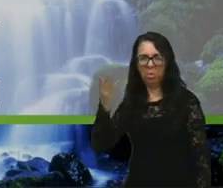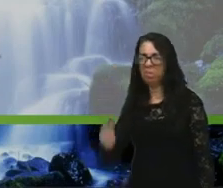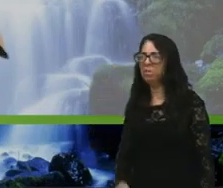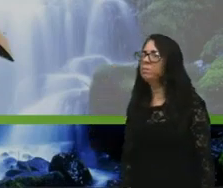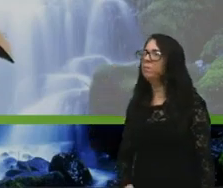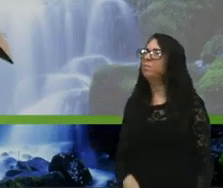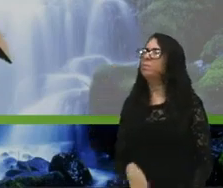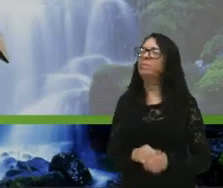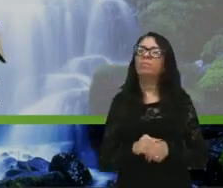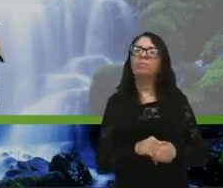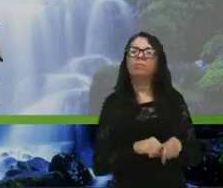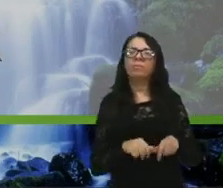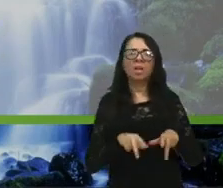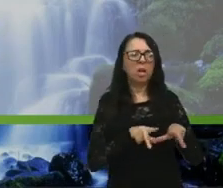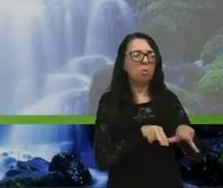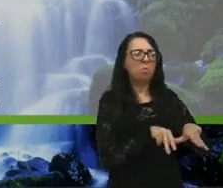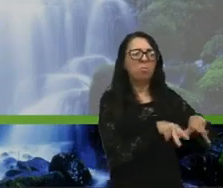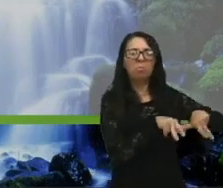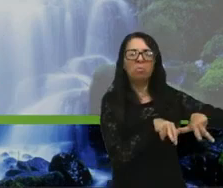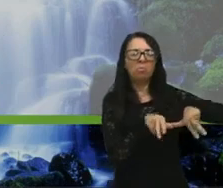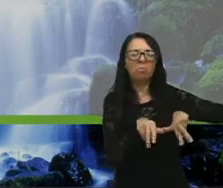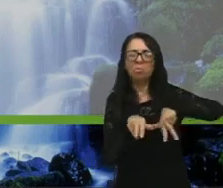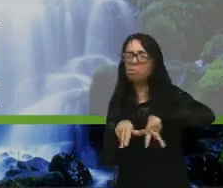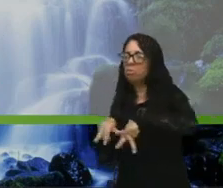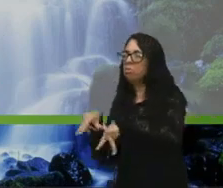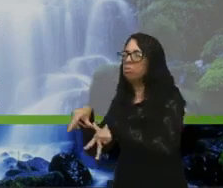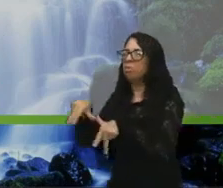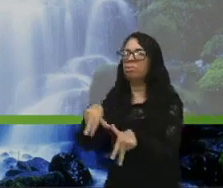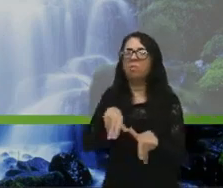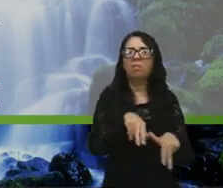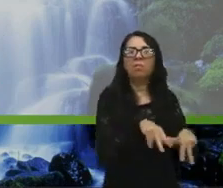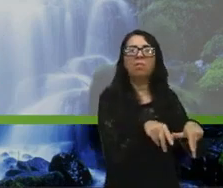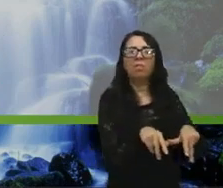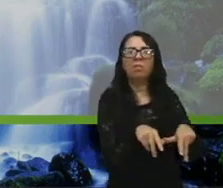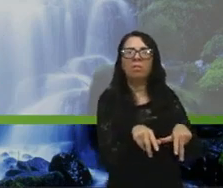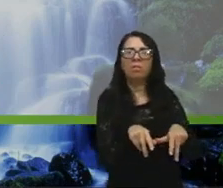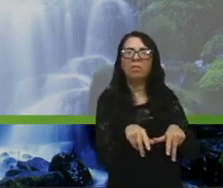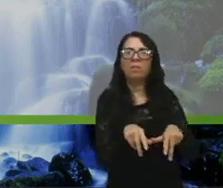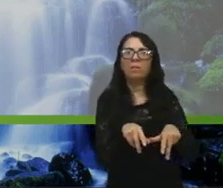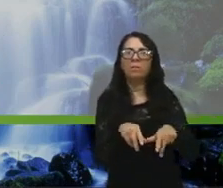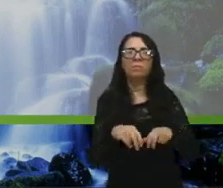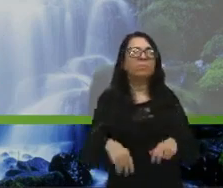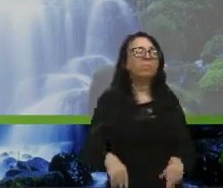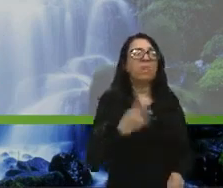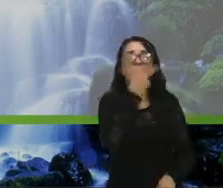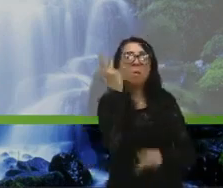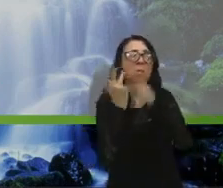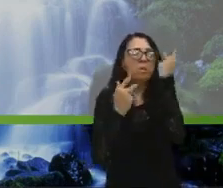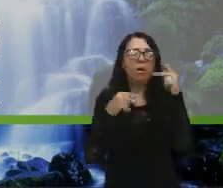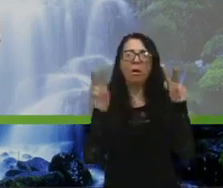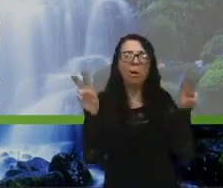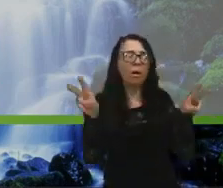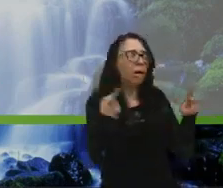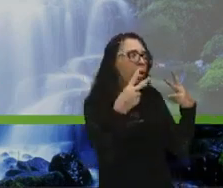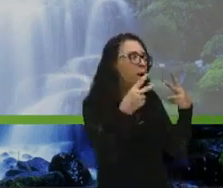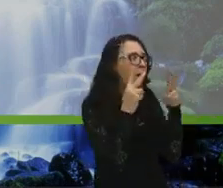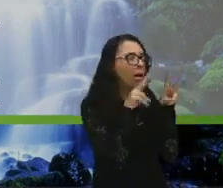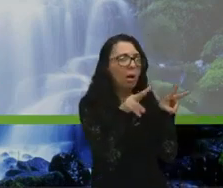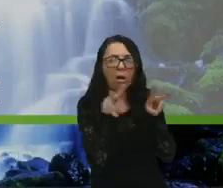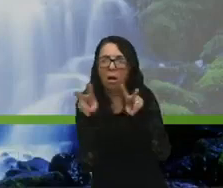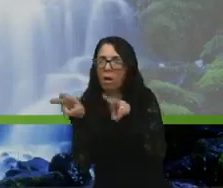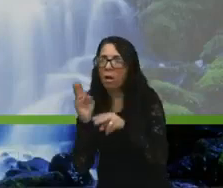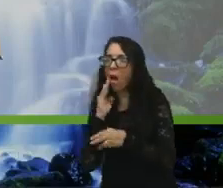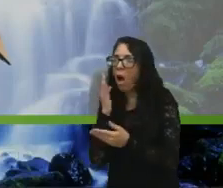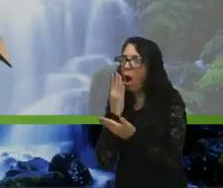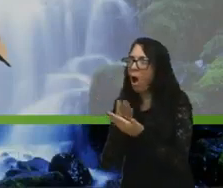Não adianta. Não adianta. Em que nível social você está, não adianta